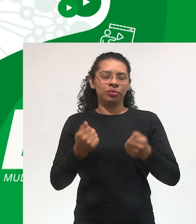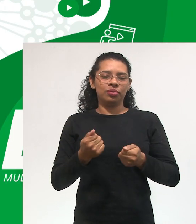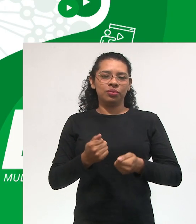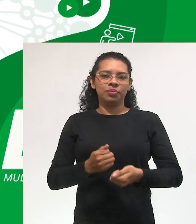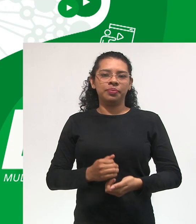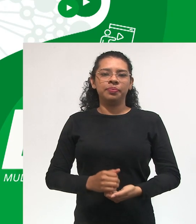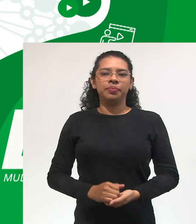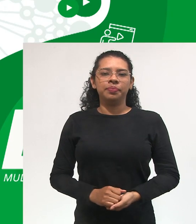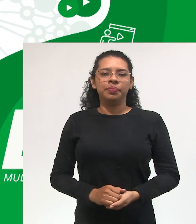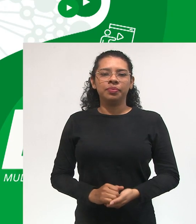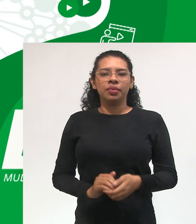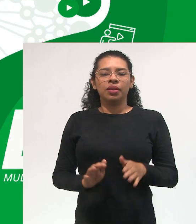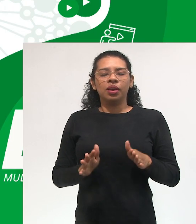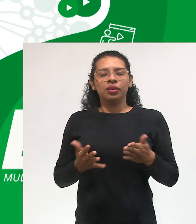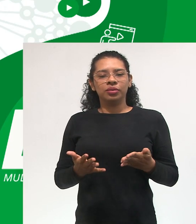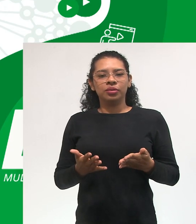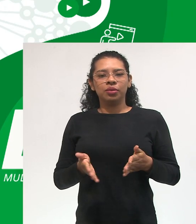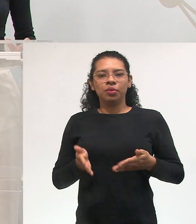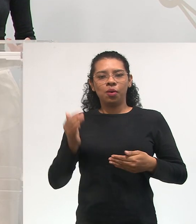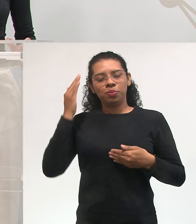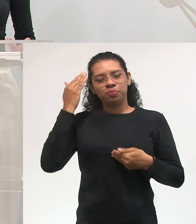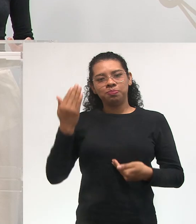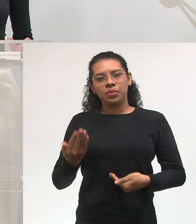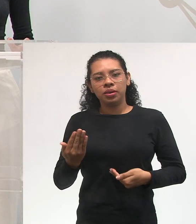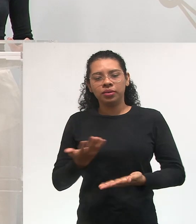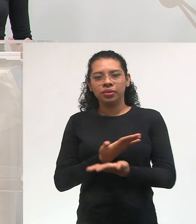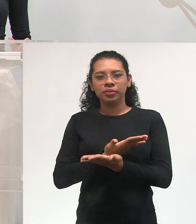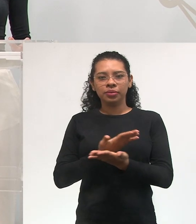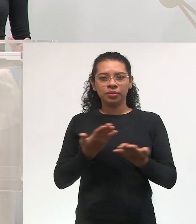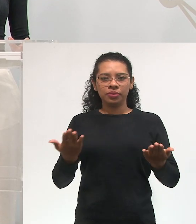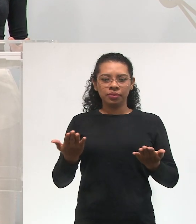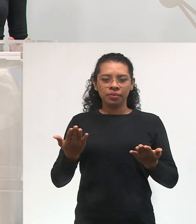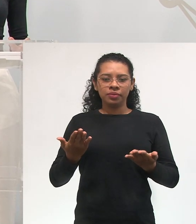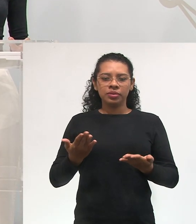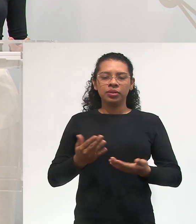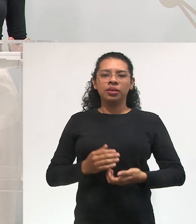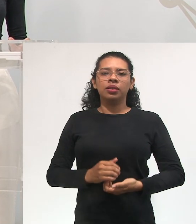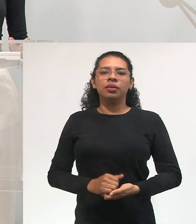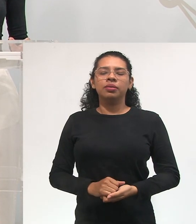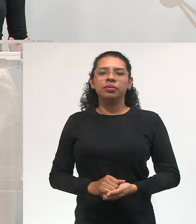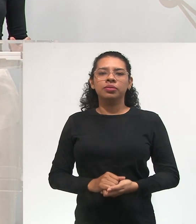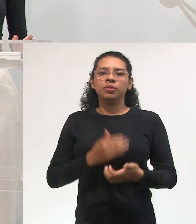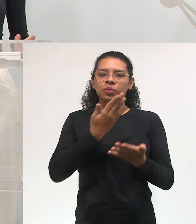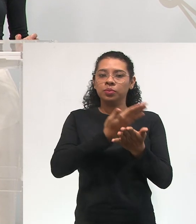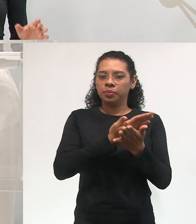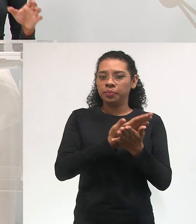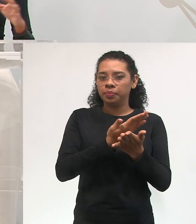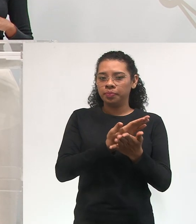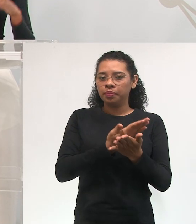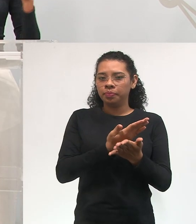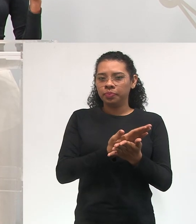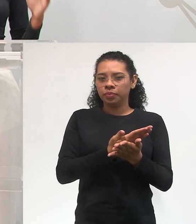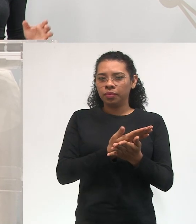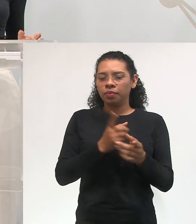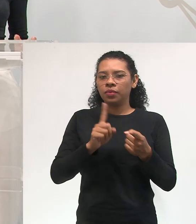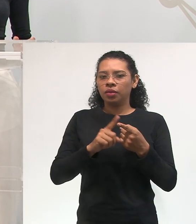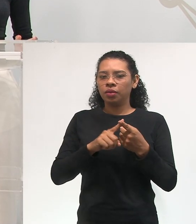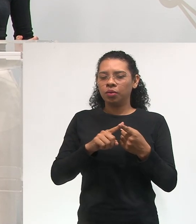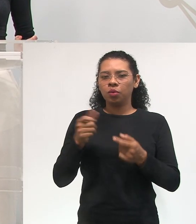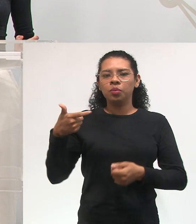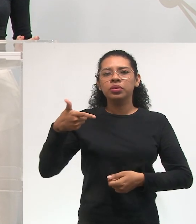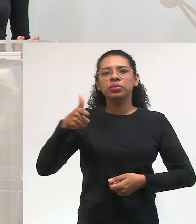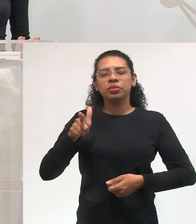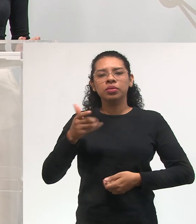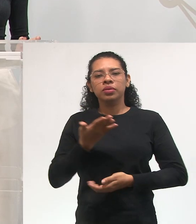Então, com isso eu me despeço de todos vocês. A nossa aula, assim como as